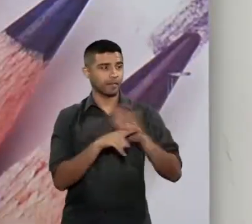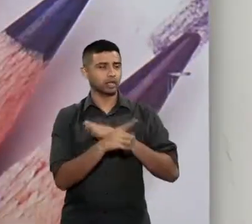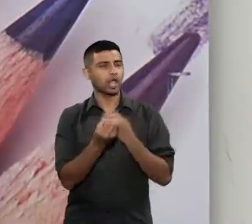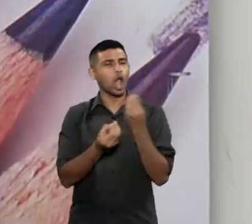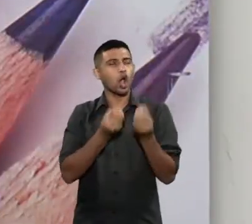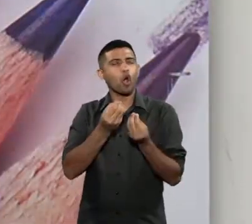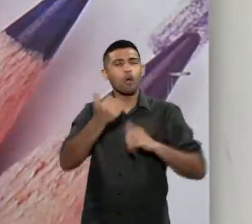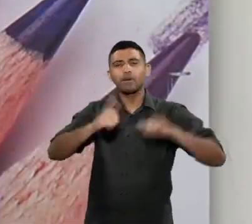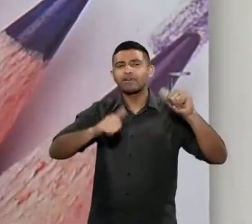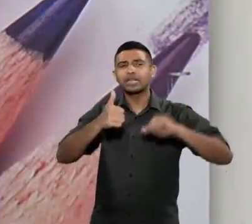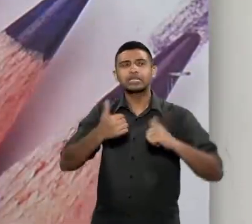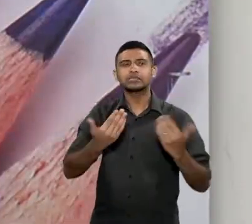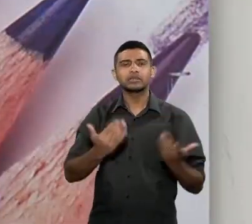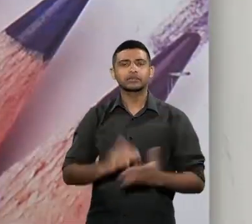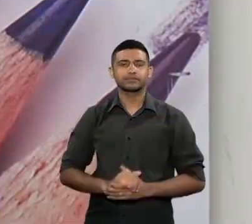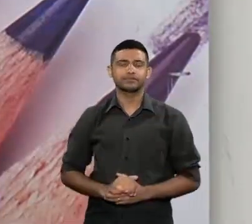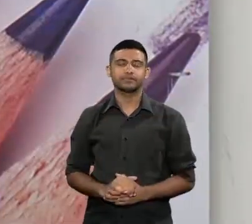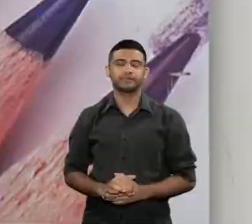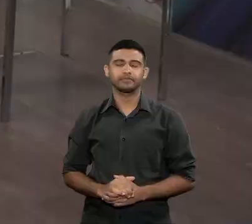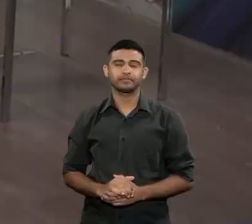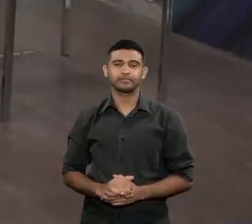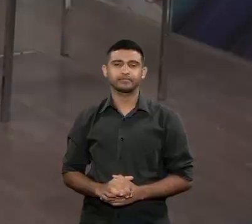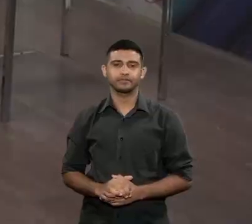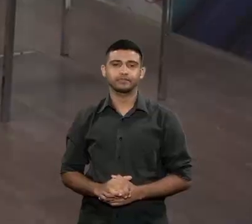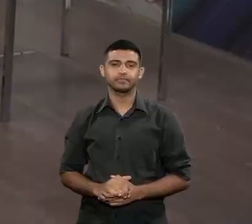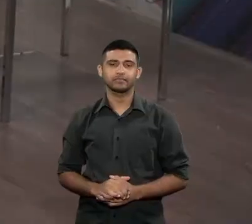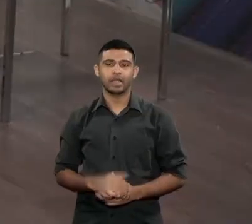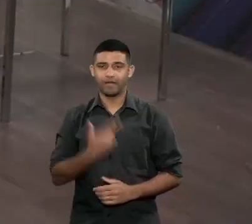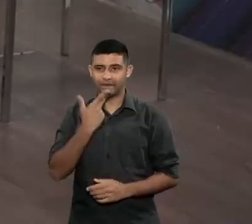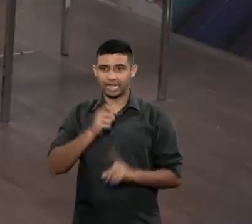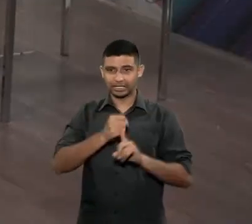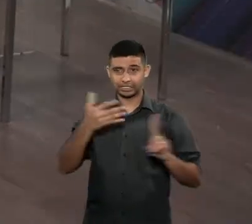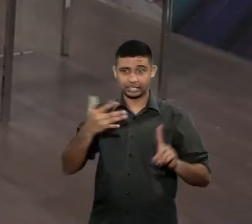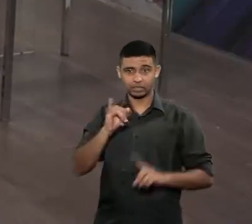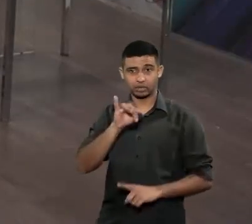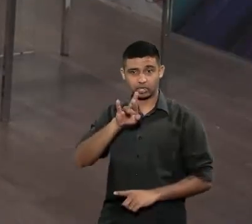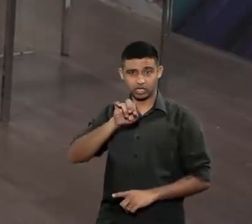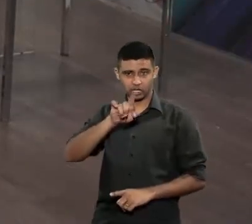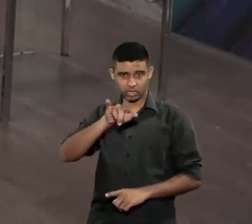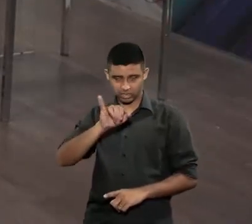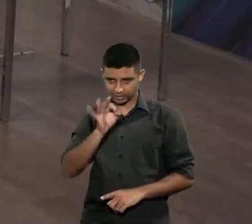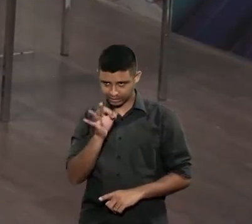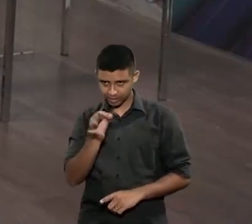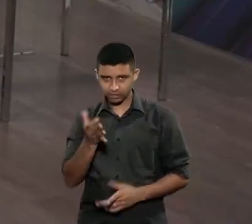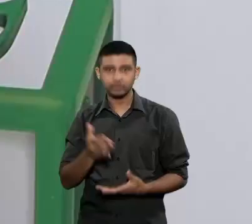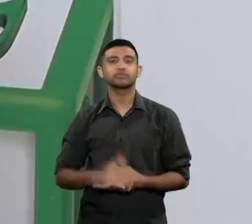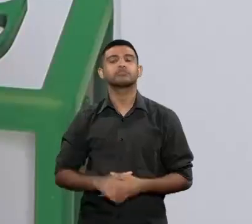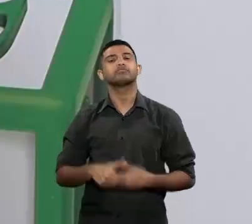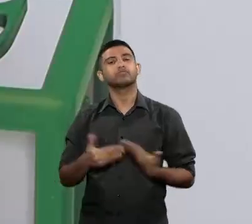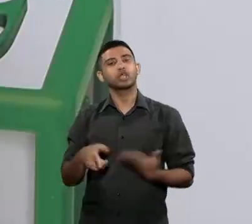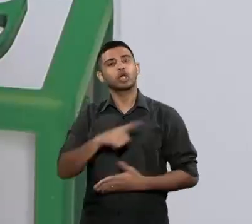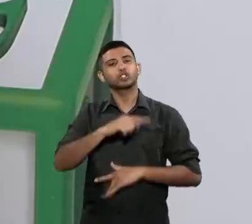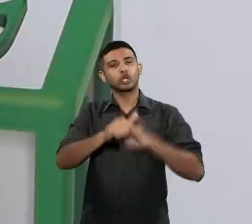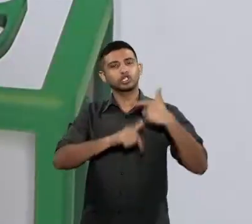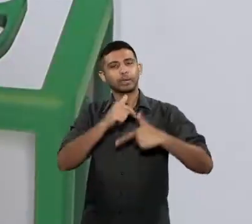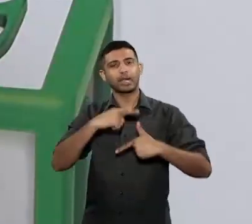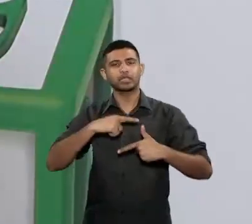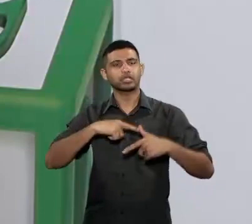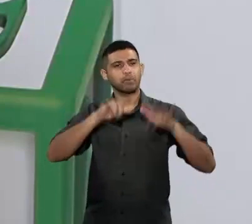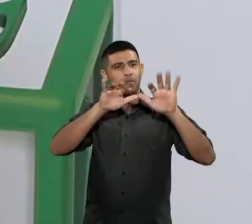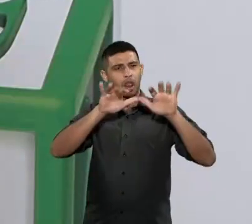consiste essa avaliação? Isso. Da síndrome de Ehlers. Isso. Tá. Então, a gente trabalha